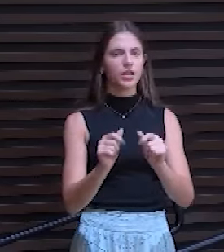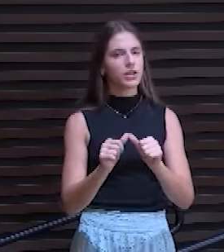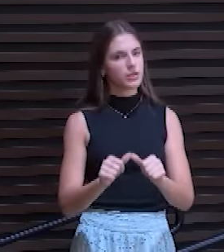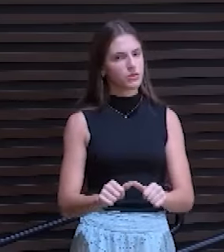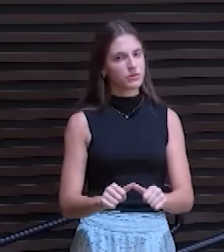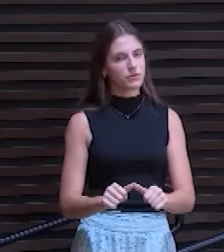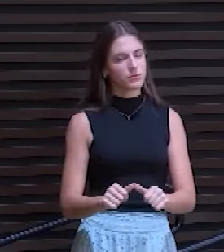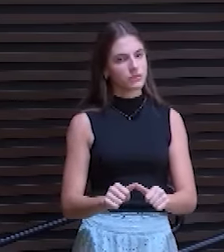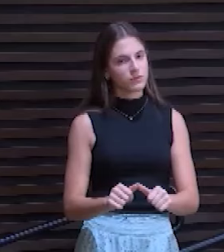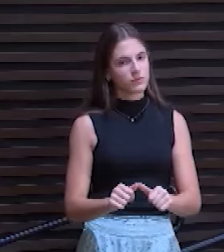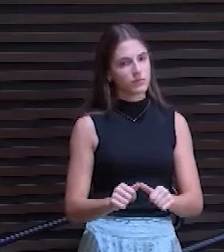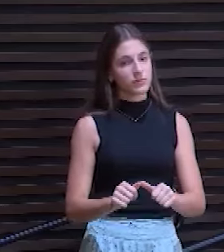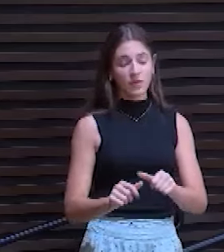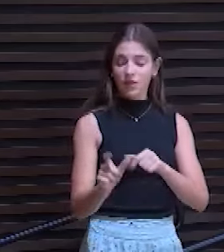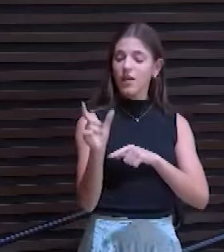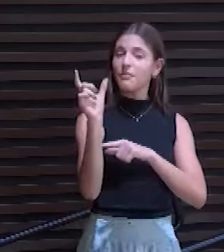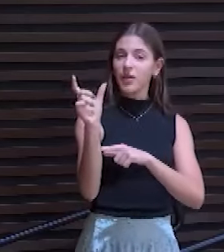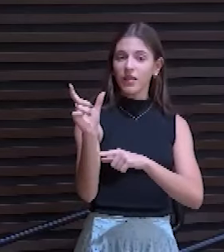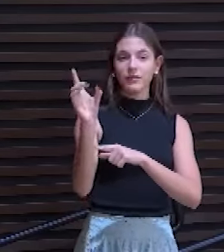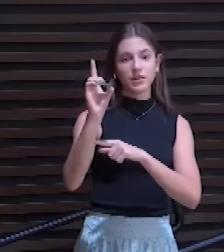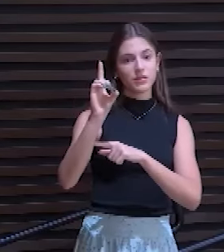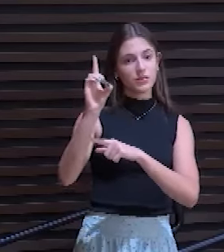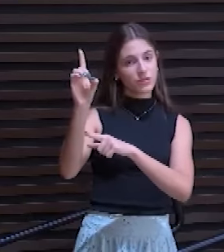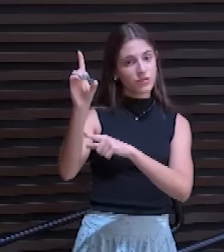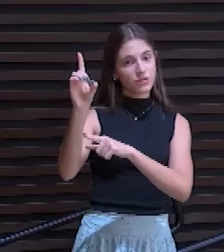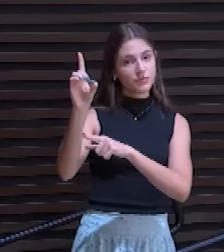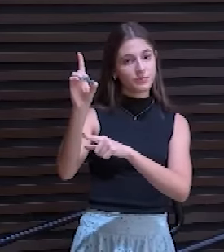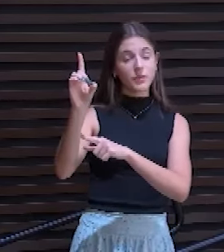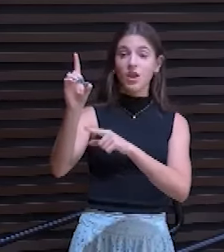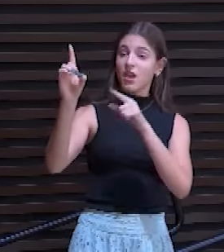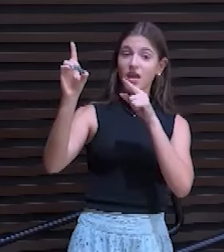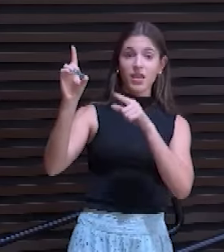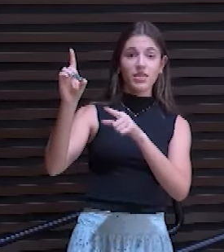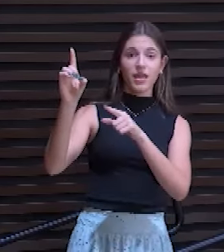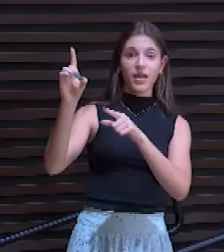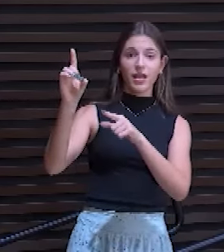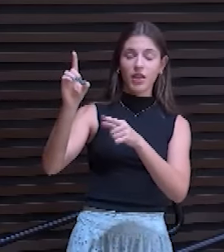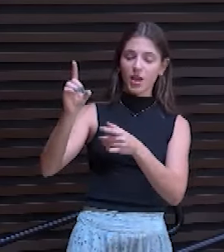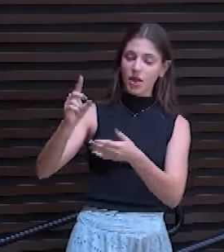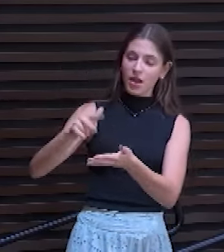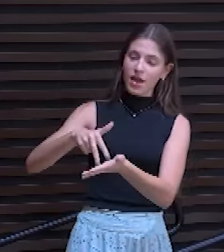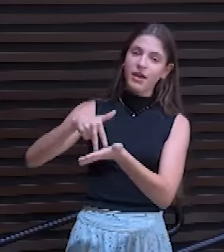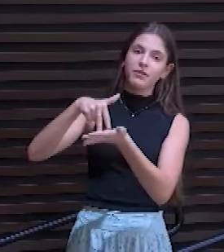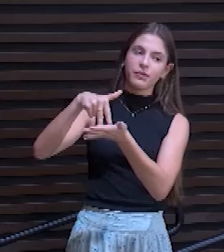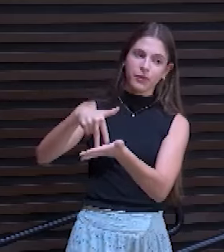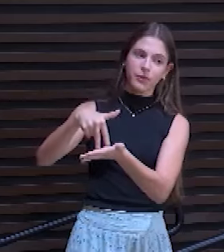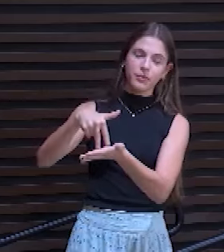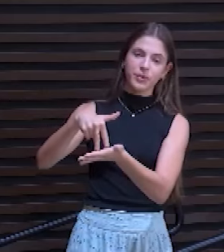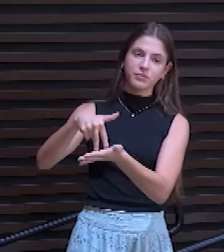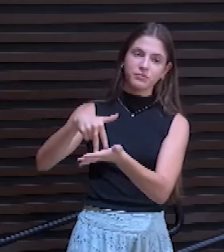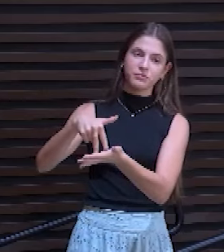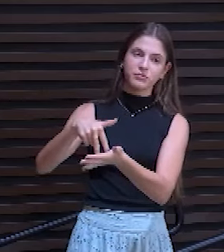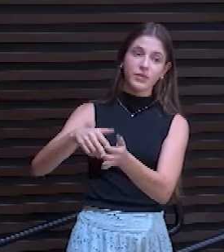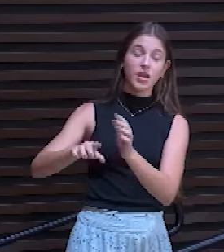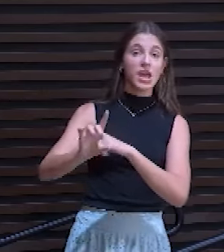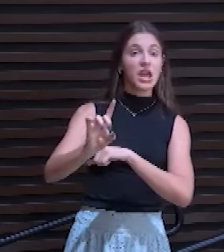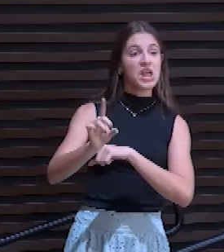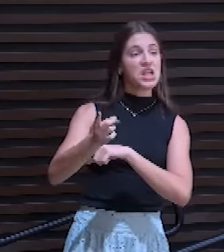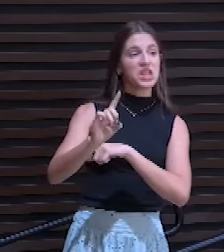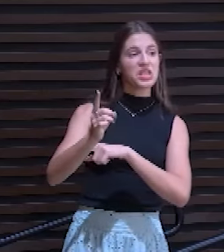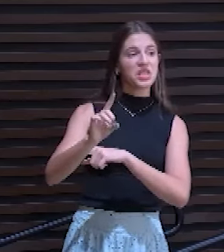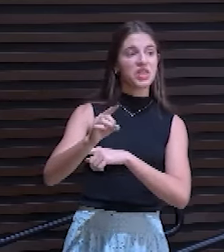irmãos? A palavra de Deus. E nela o que? Persevera, não sendo ouvinte negligente,